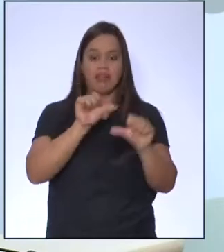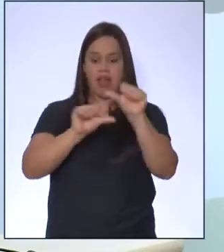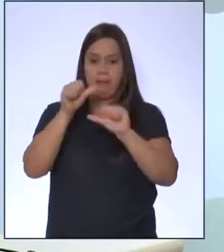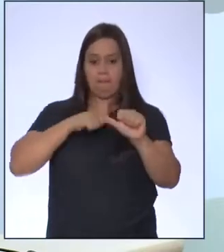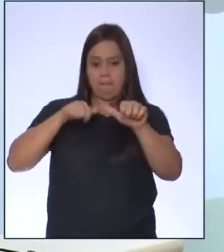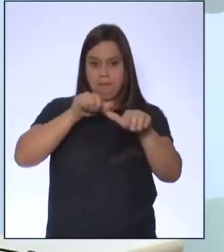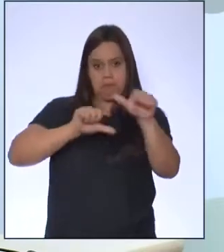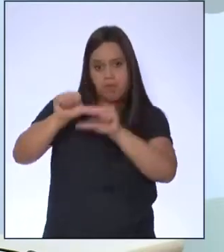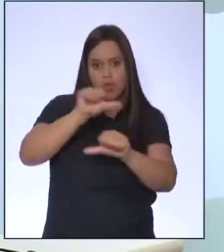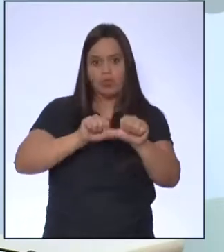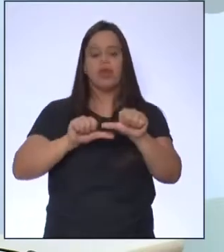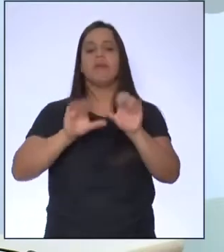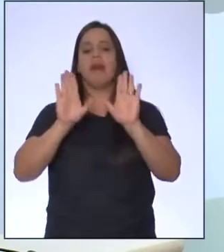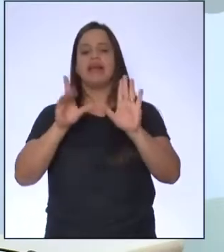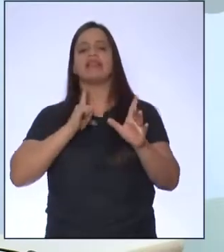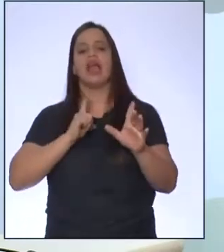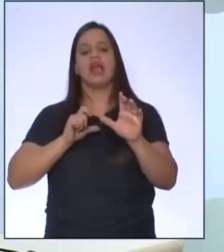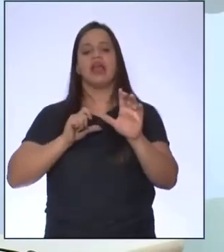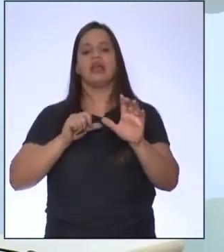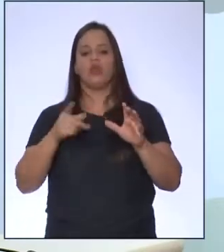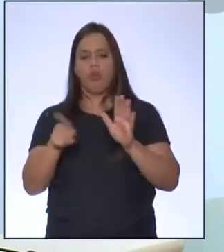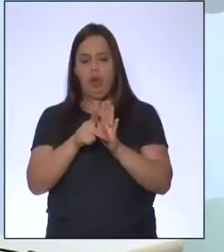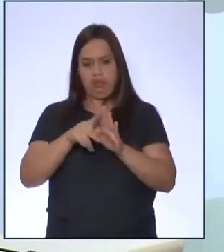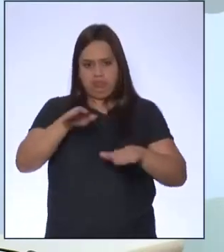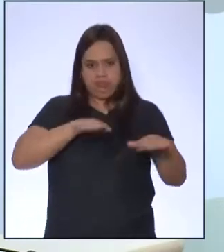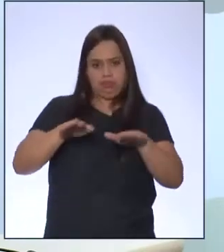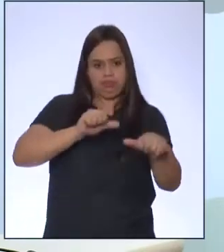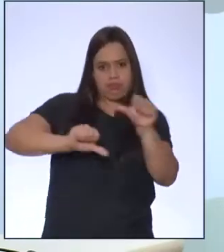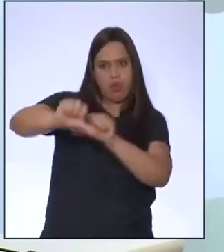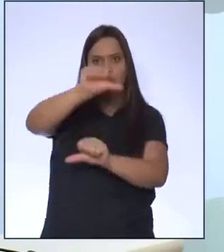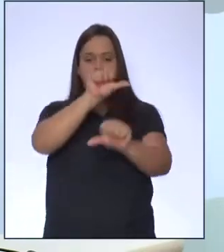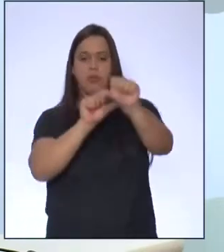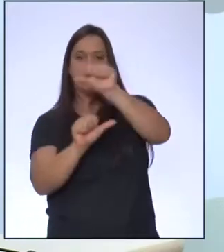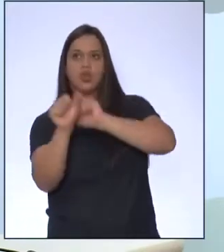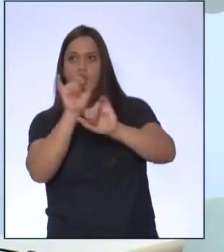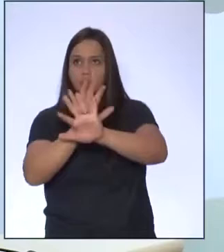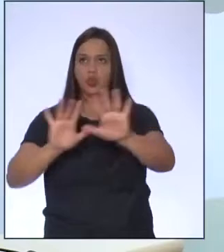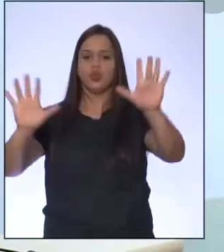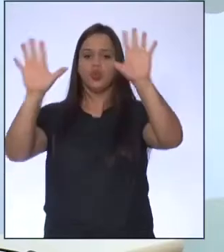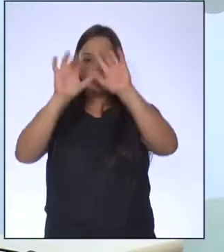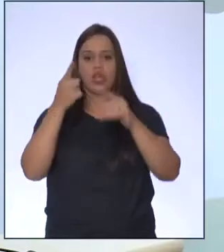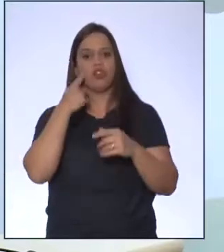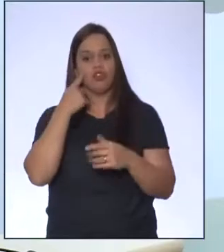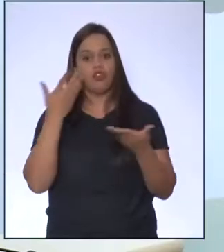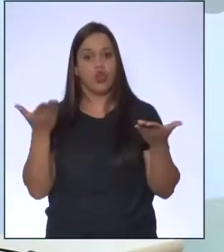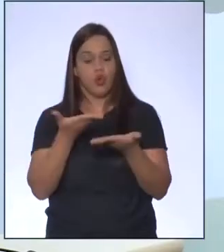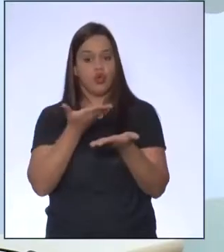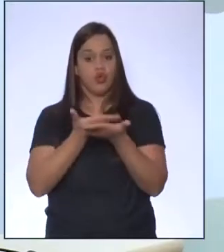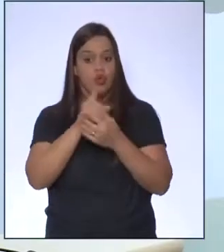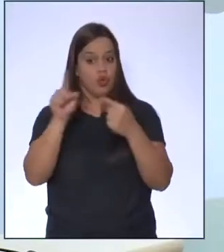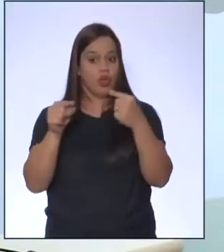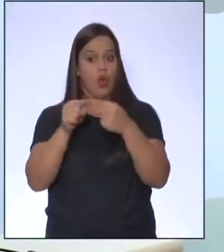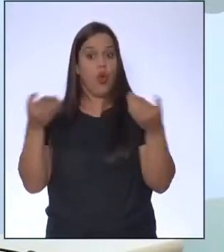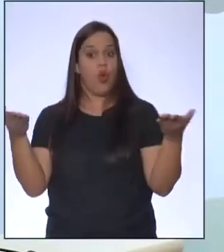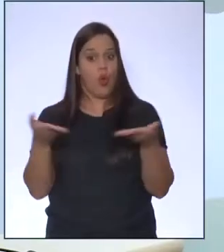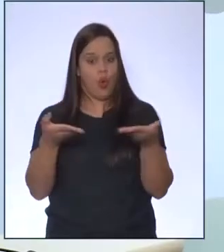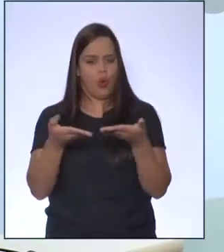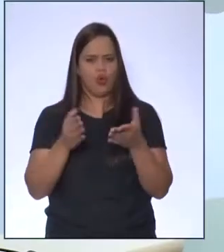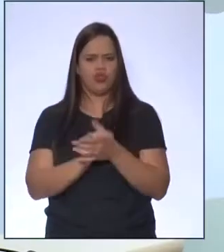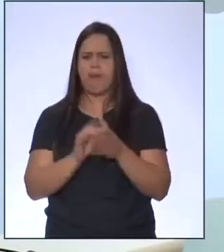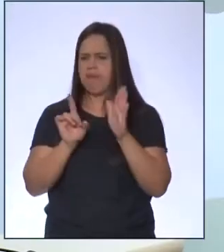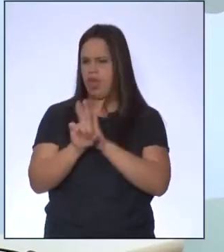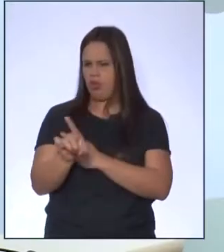mas ela tem uma dinâmica, e é isso que a gente traz hoje como objetivo nos estudos da nossa aula. Elas são